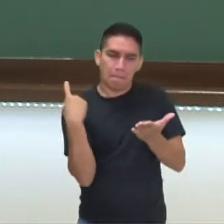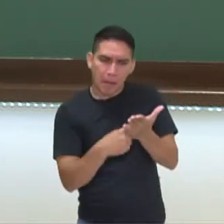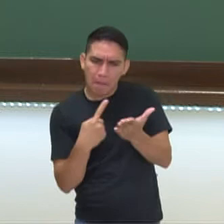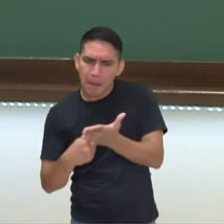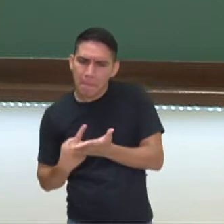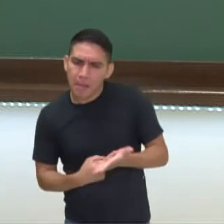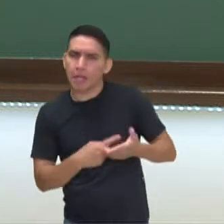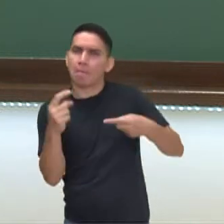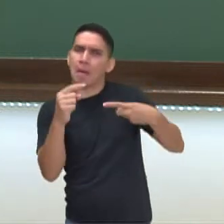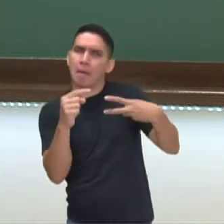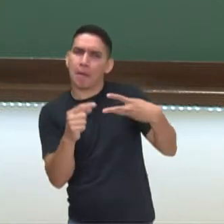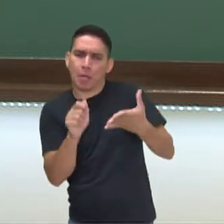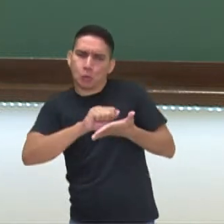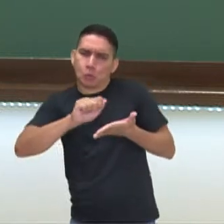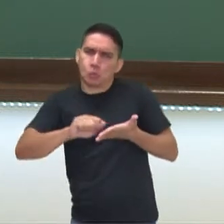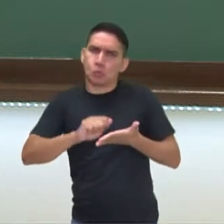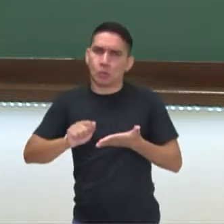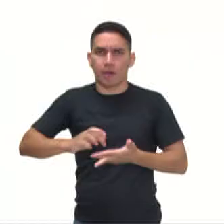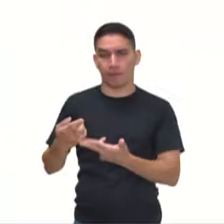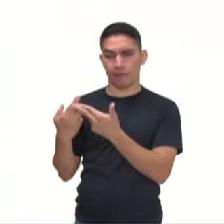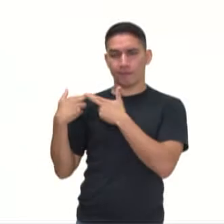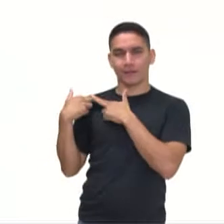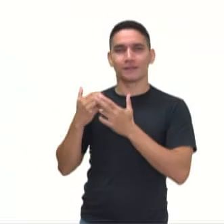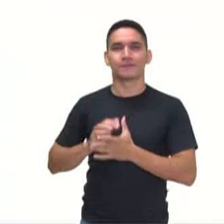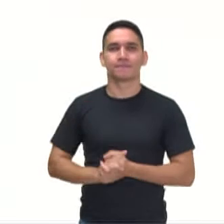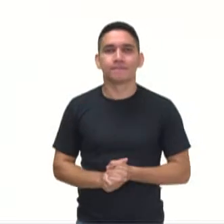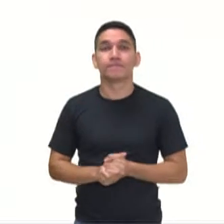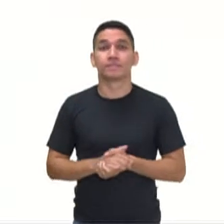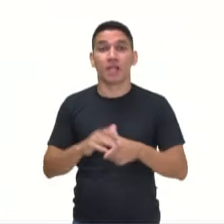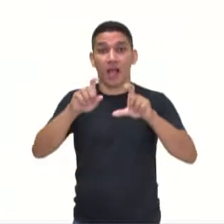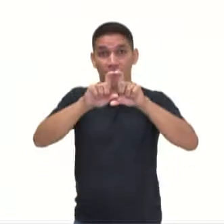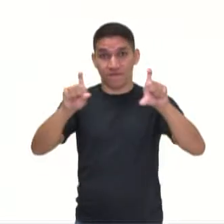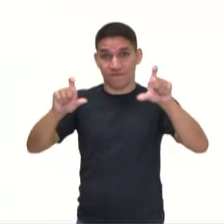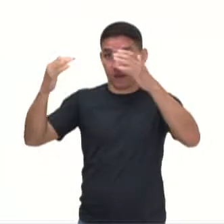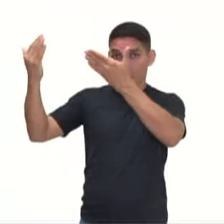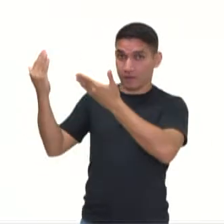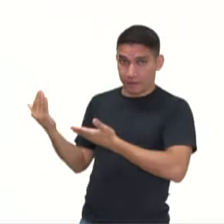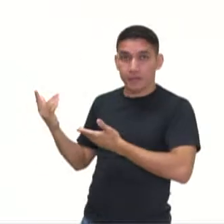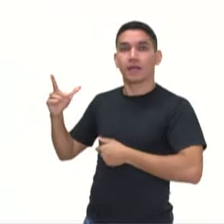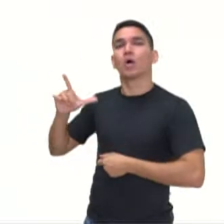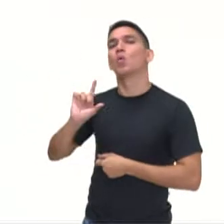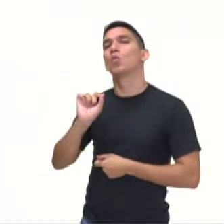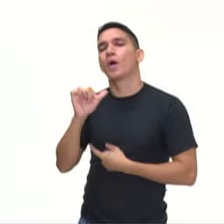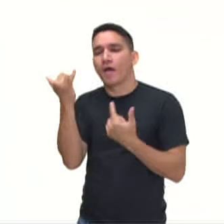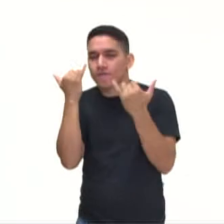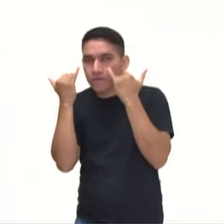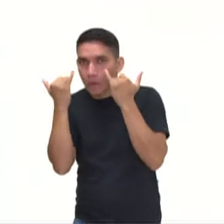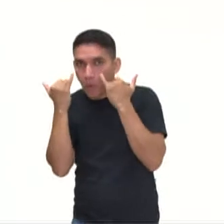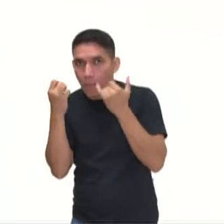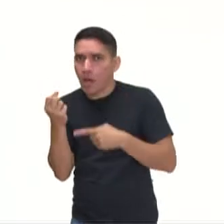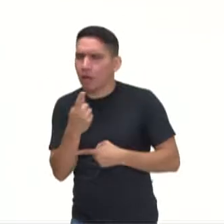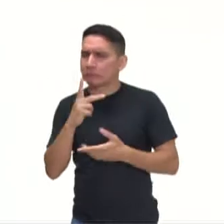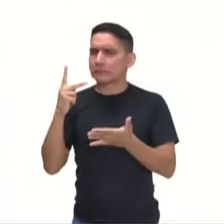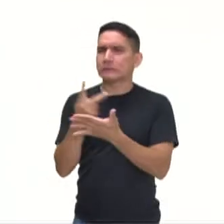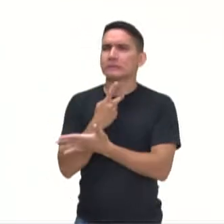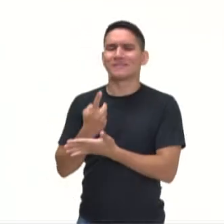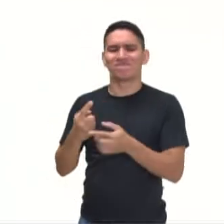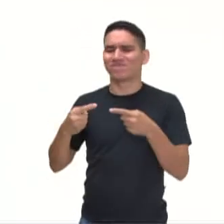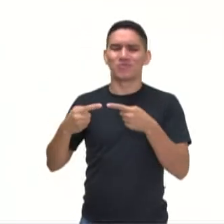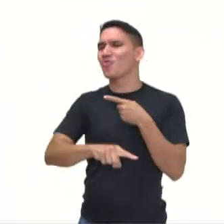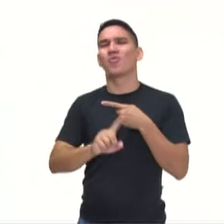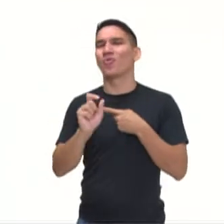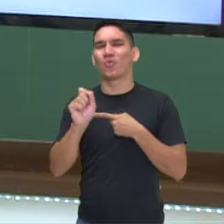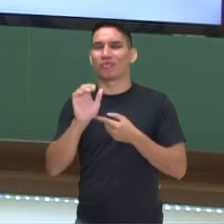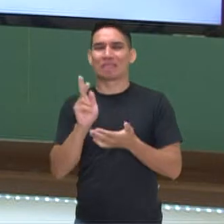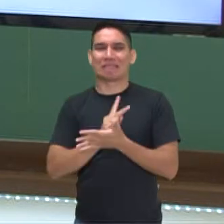do compromisso e da responsabilidade, A frase abaixo contém informações incorretas, Ela é uma frase